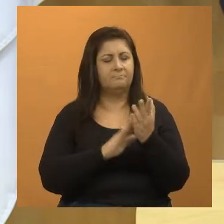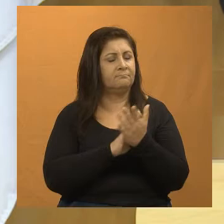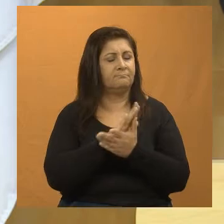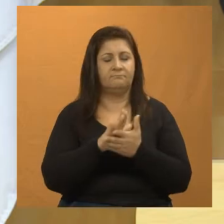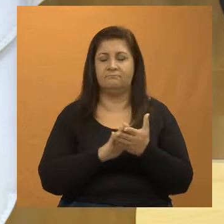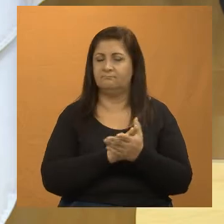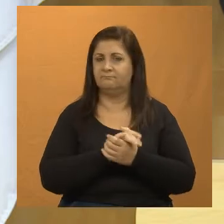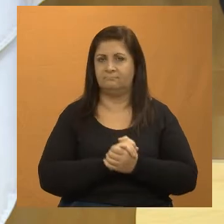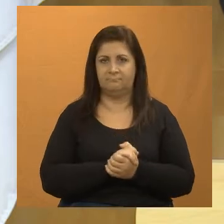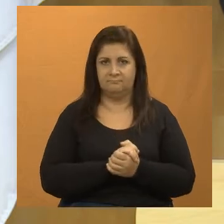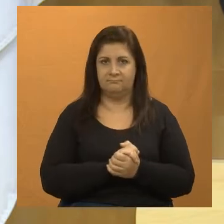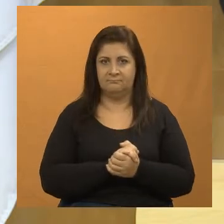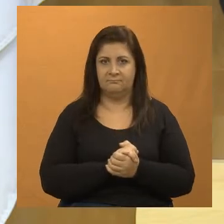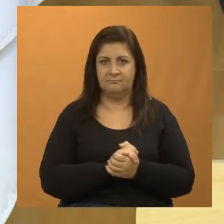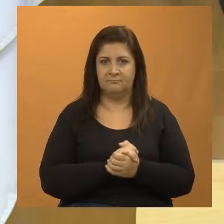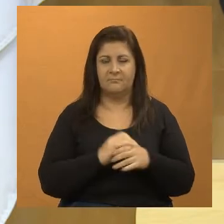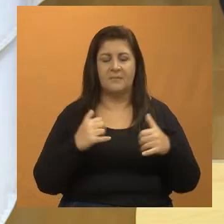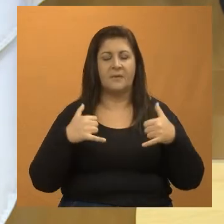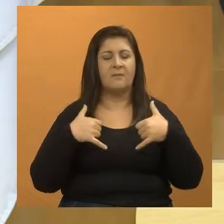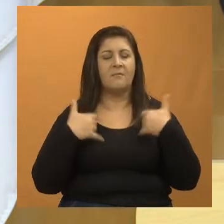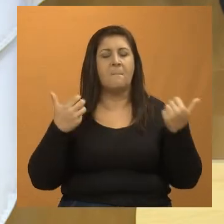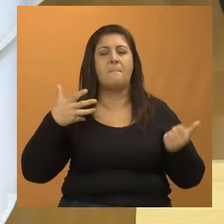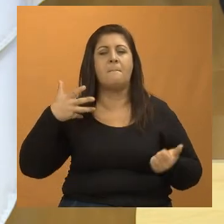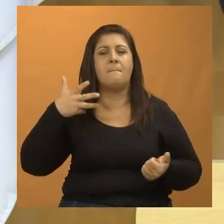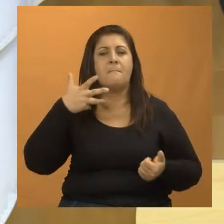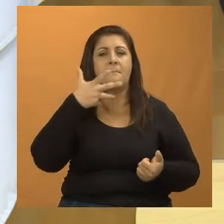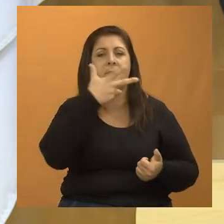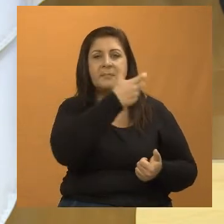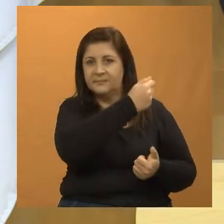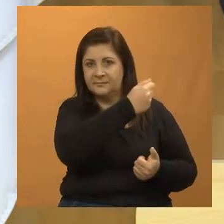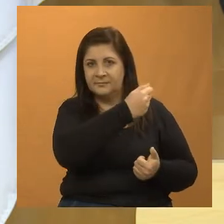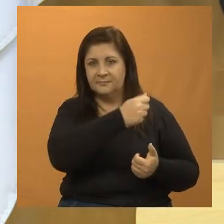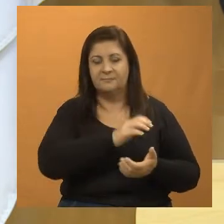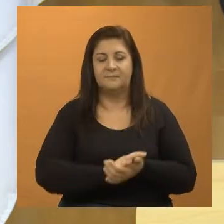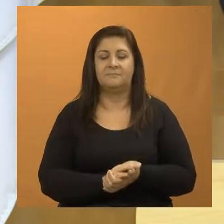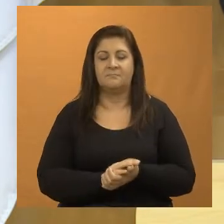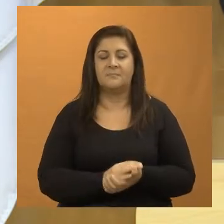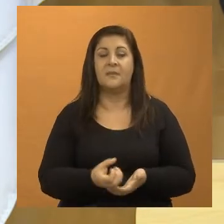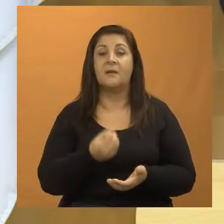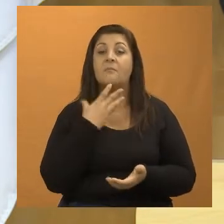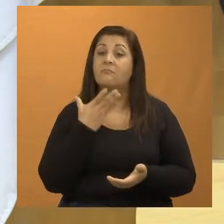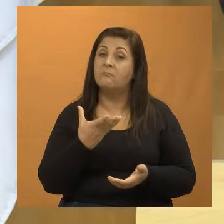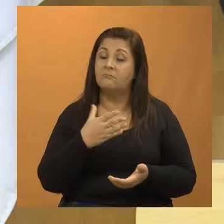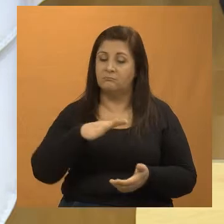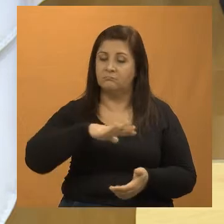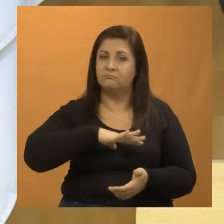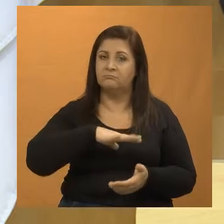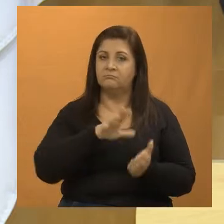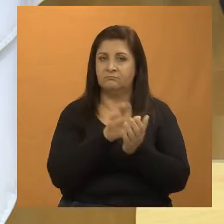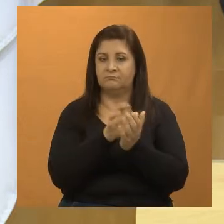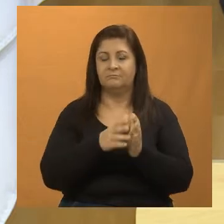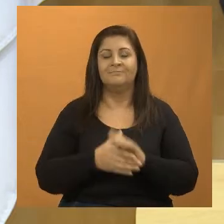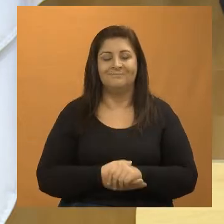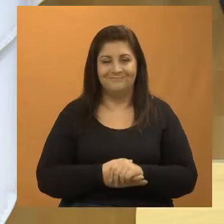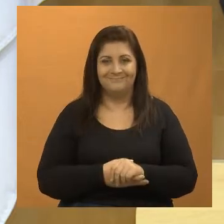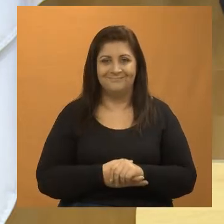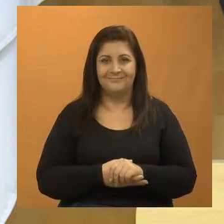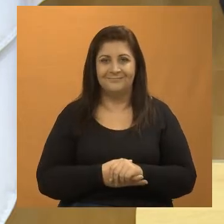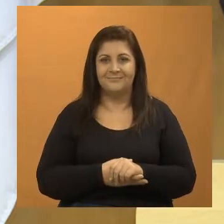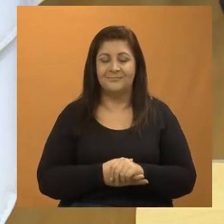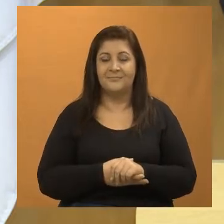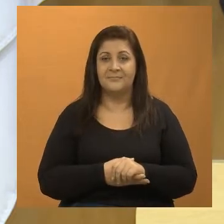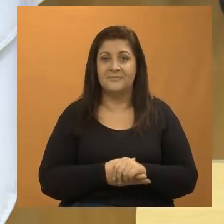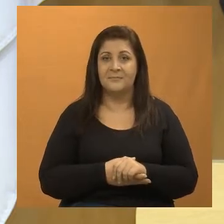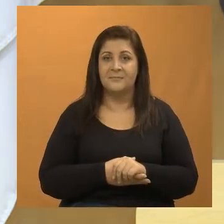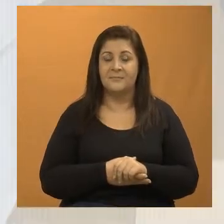menos entre os atletas. Foi uma festa maravilhosa, acredito que isso daí é um marco para a cidade de Jacareí. Além das finais das